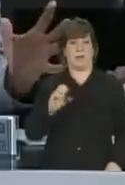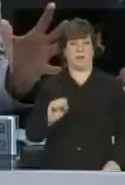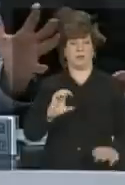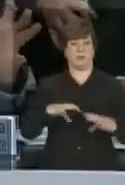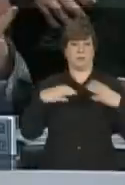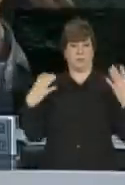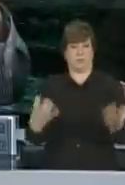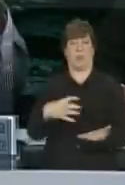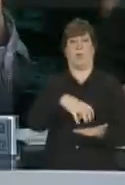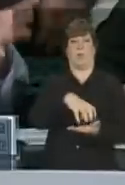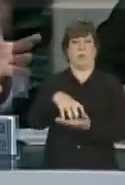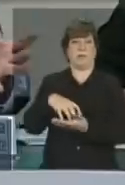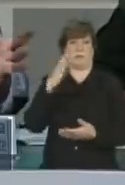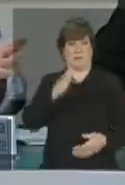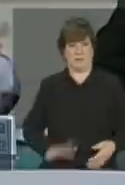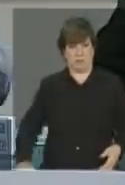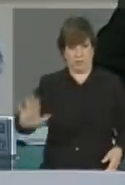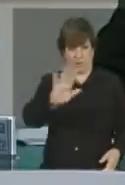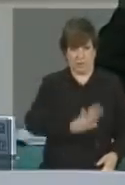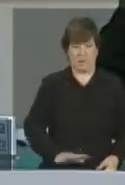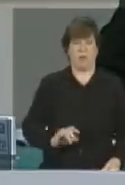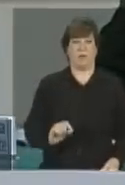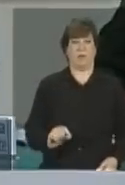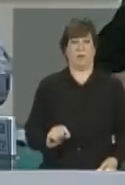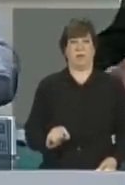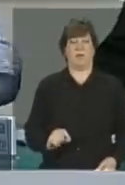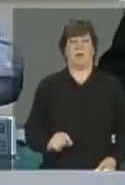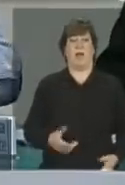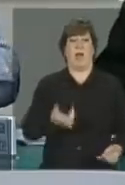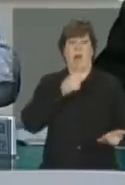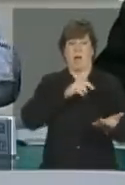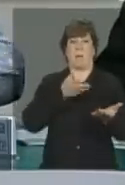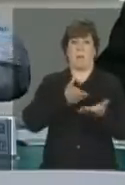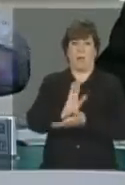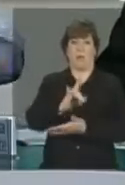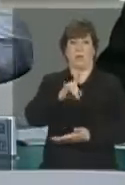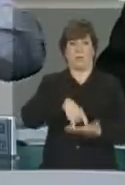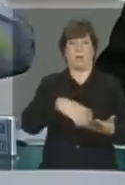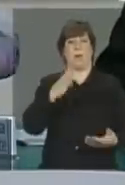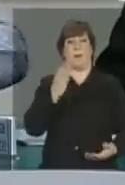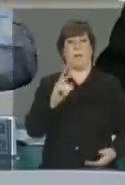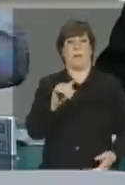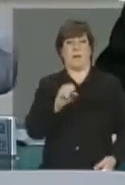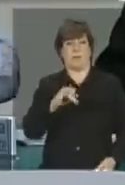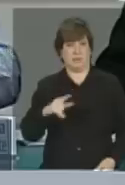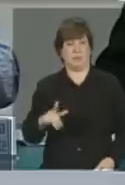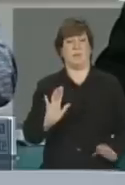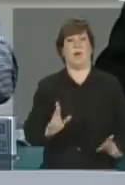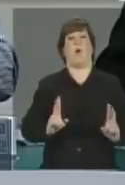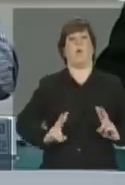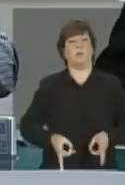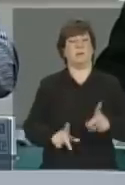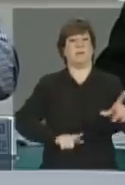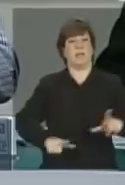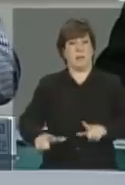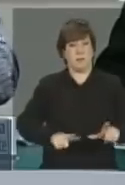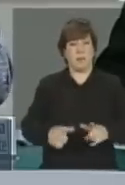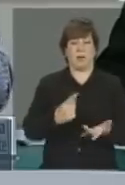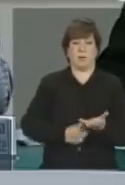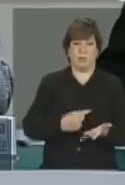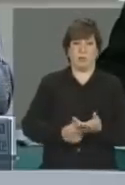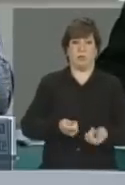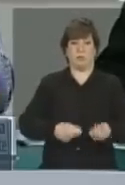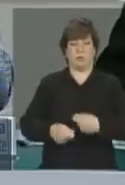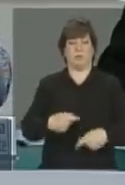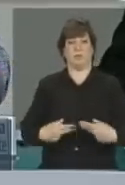Comissão Nacional, que não se limitou a aprovar o documento no Brasil, e ela continua trabalhando as fases de negociação, só